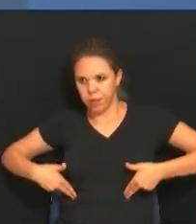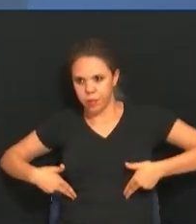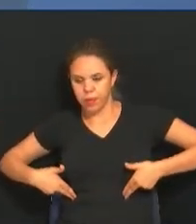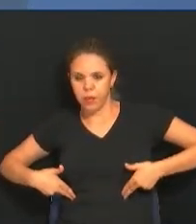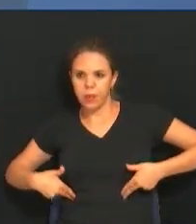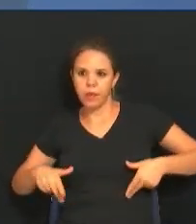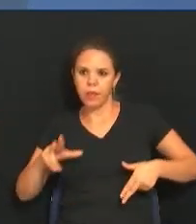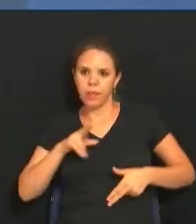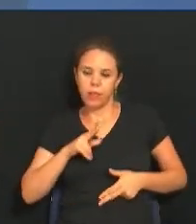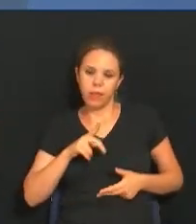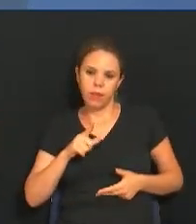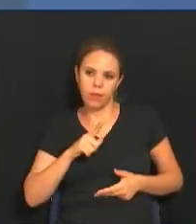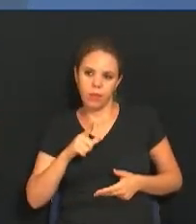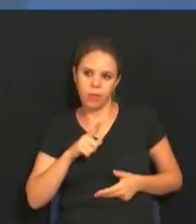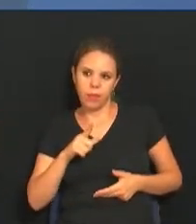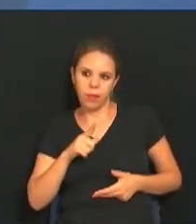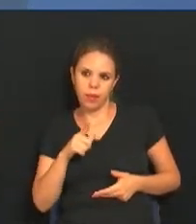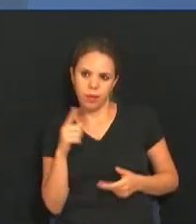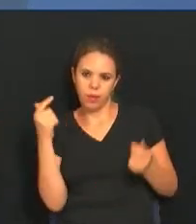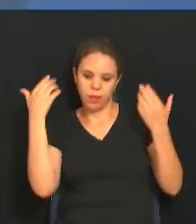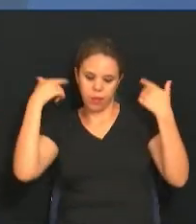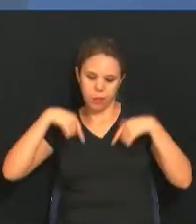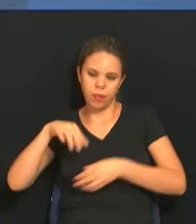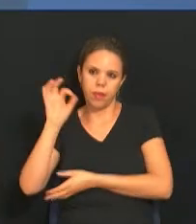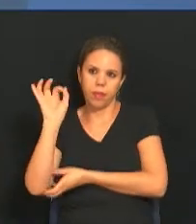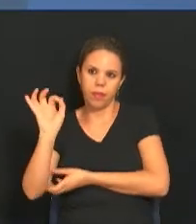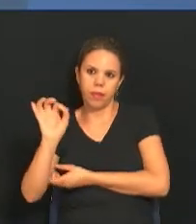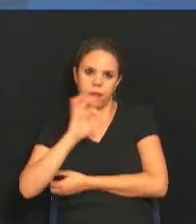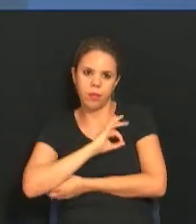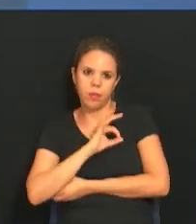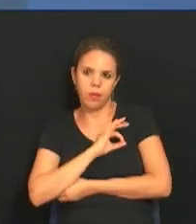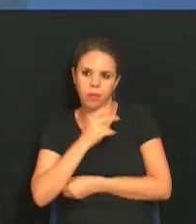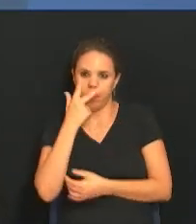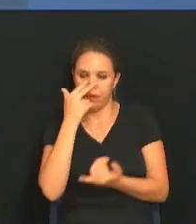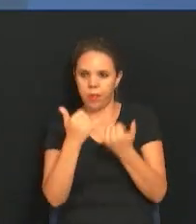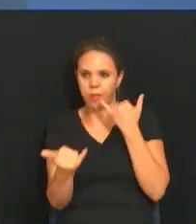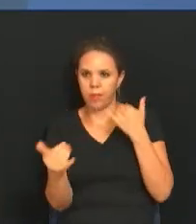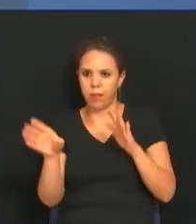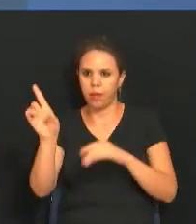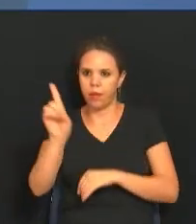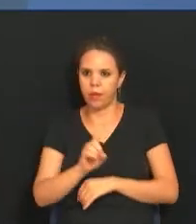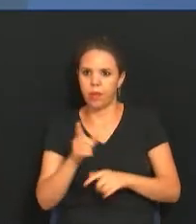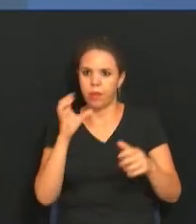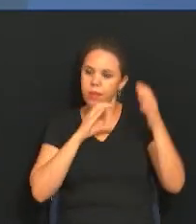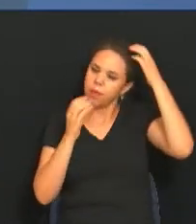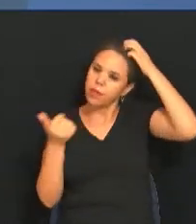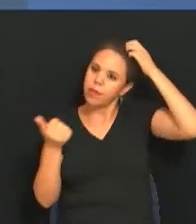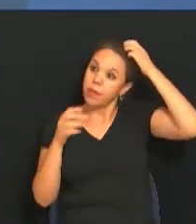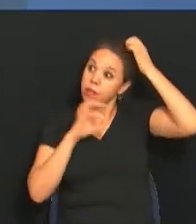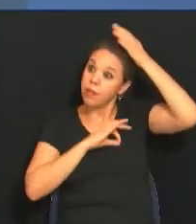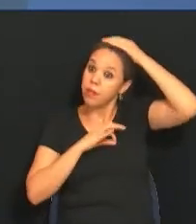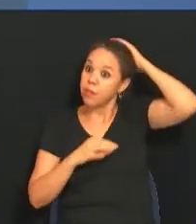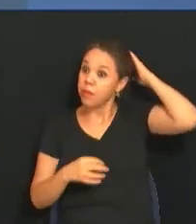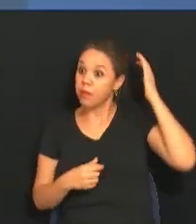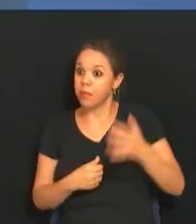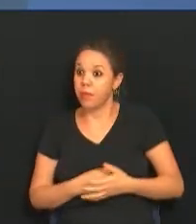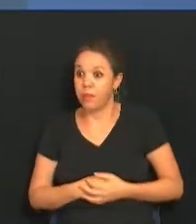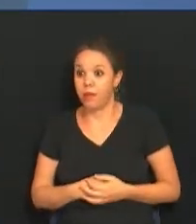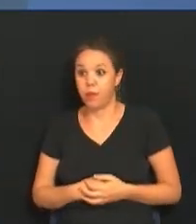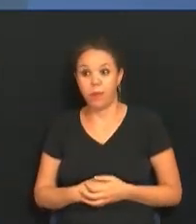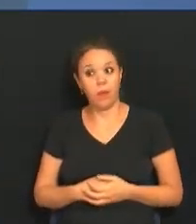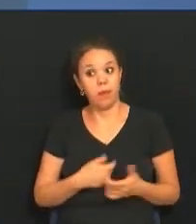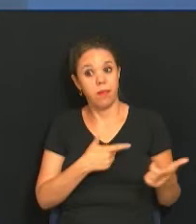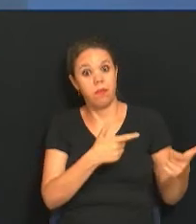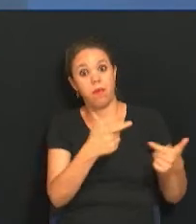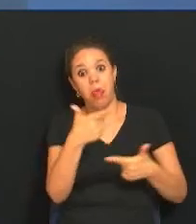ele tem arma, ele tem uniforme. Ele é um policial. E ele chega nas ocorrências primeiro que a polícia. Inclusive em